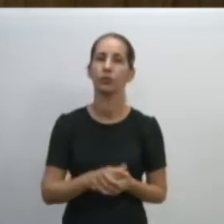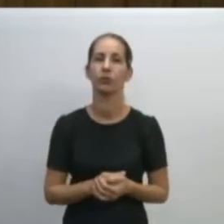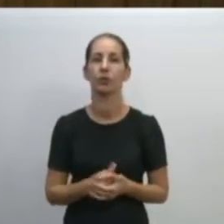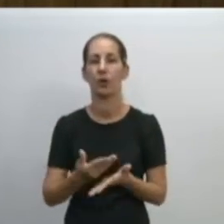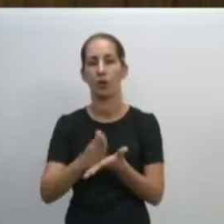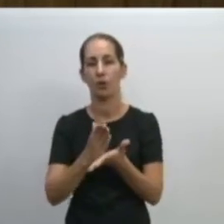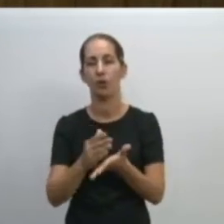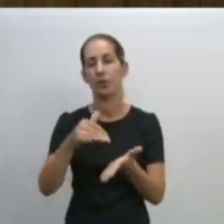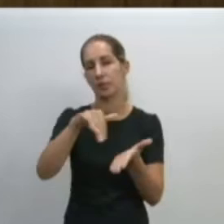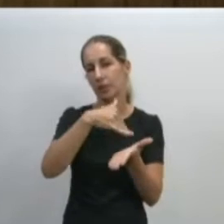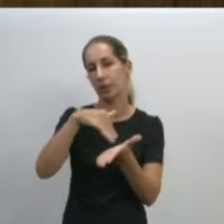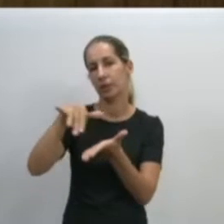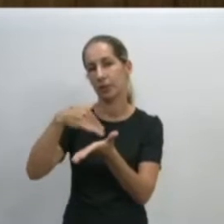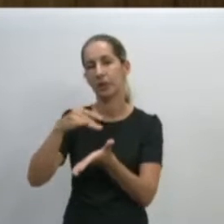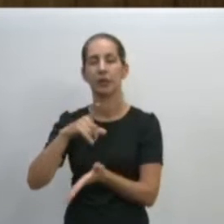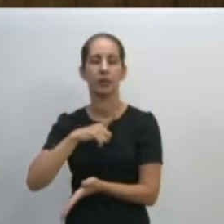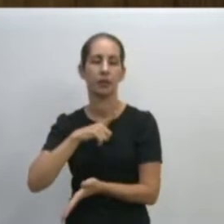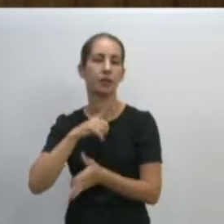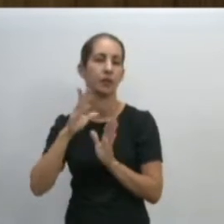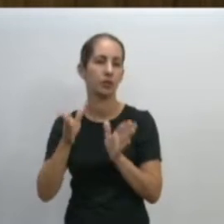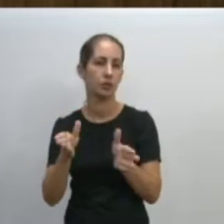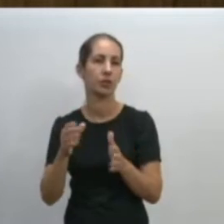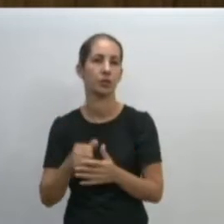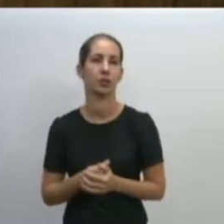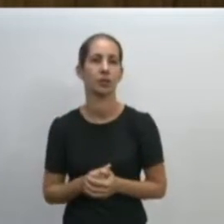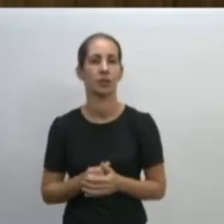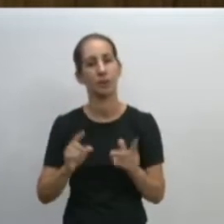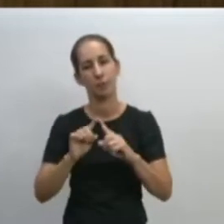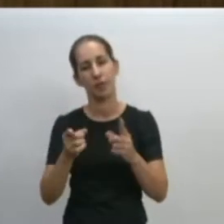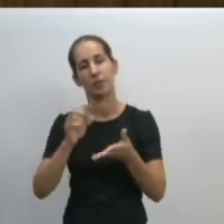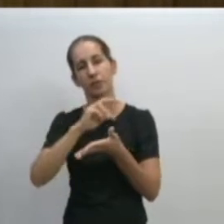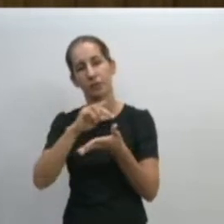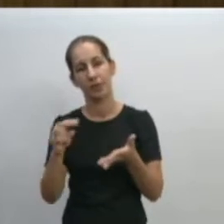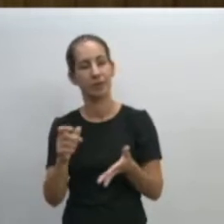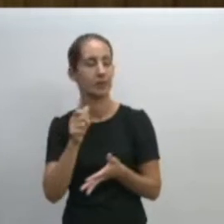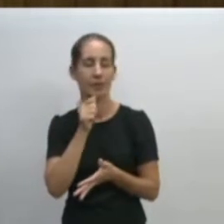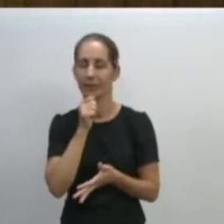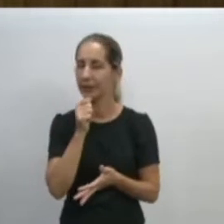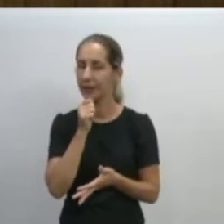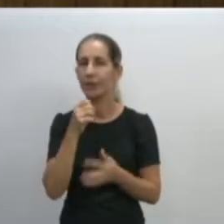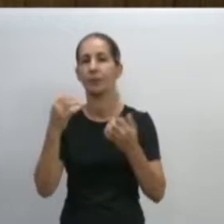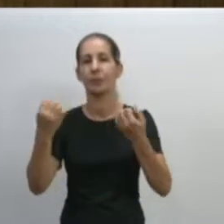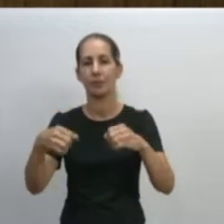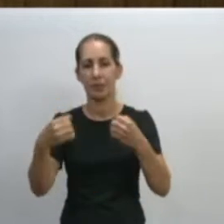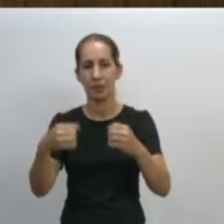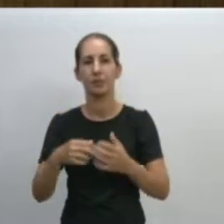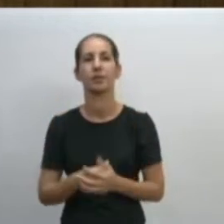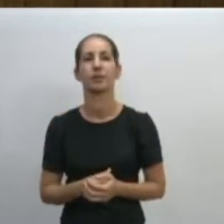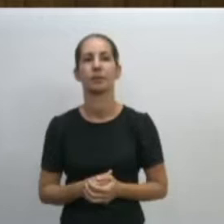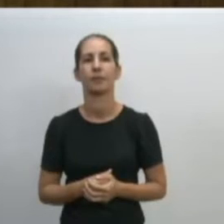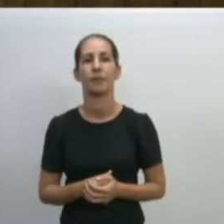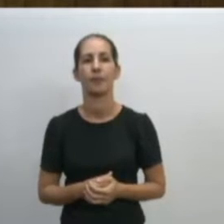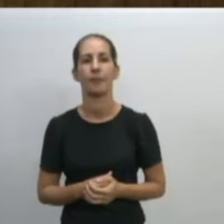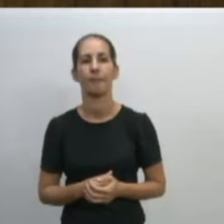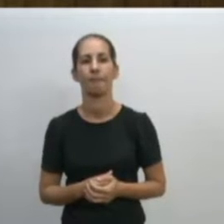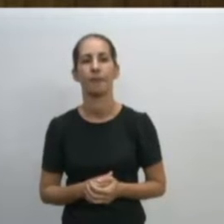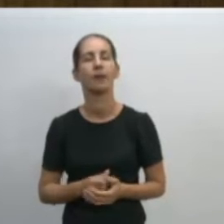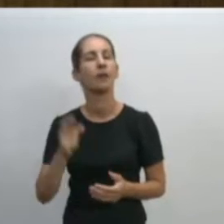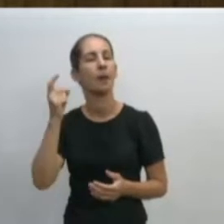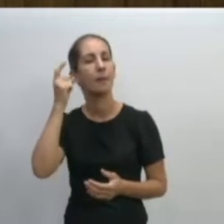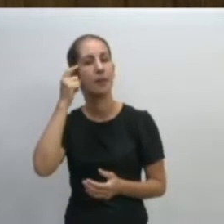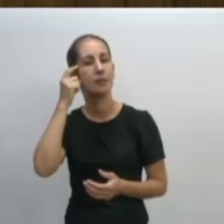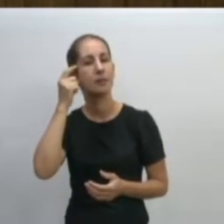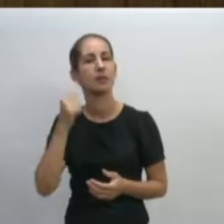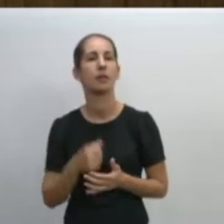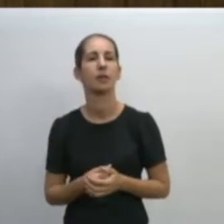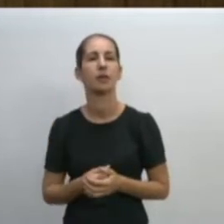algumas secretarias que já existe essa possibilidade, mas outras ainda não. Então, é necessário a gente poder pensar